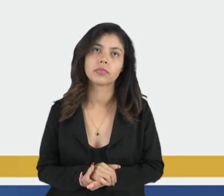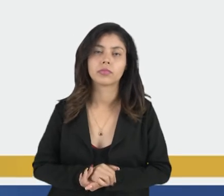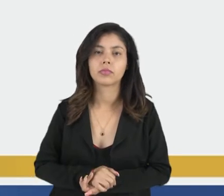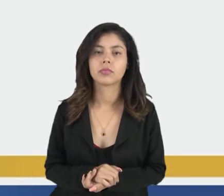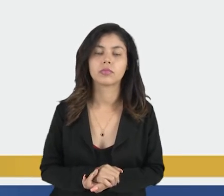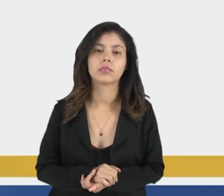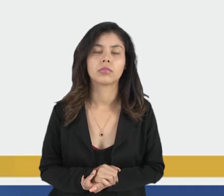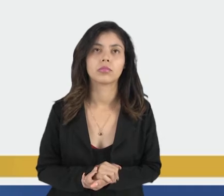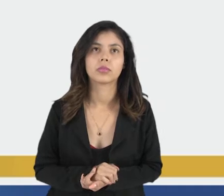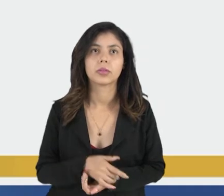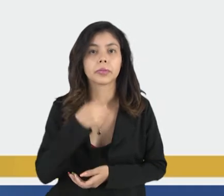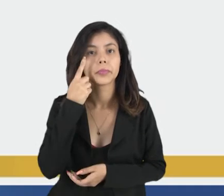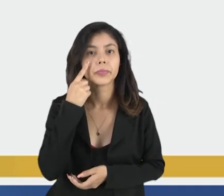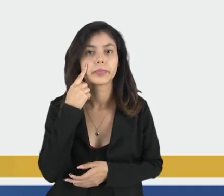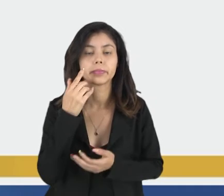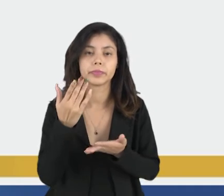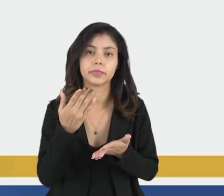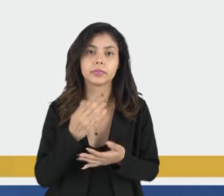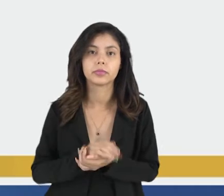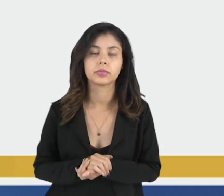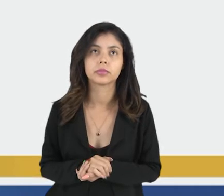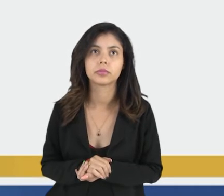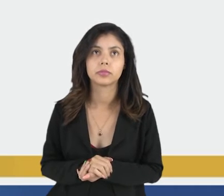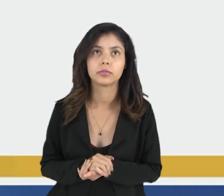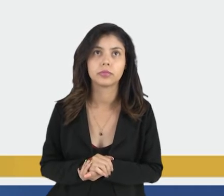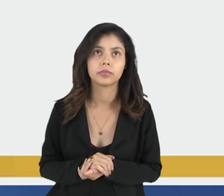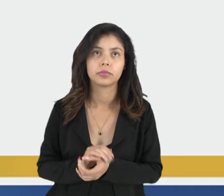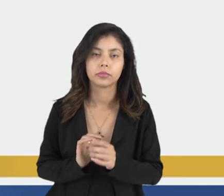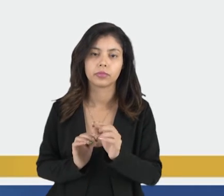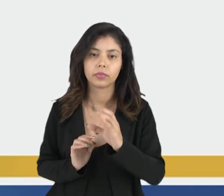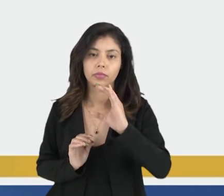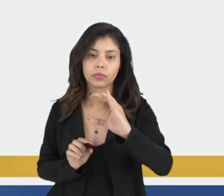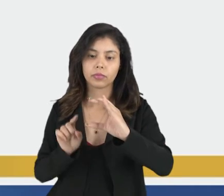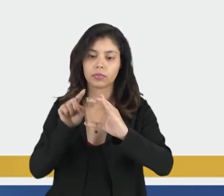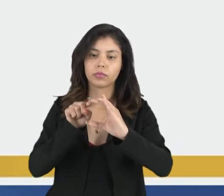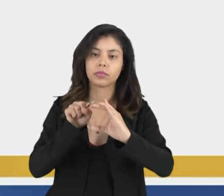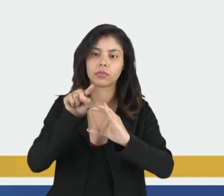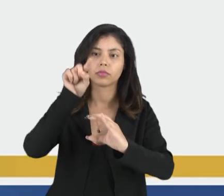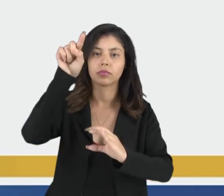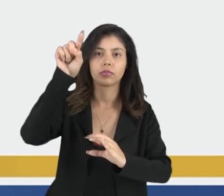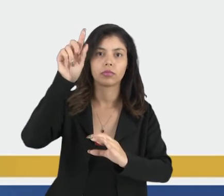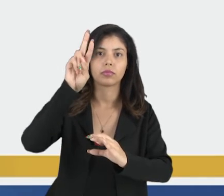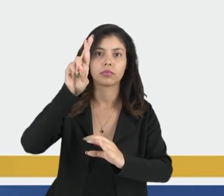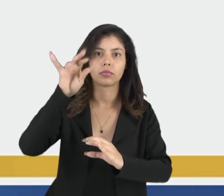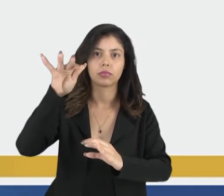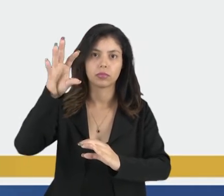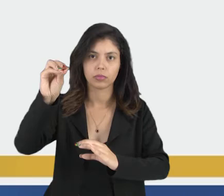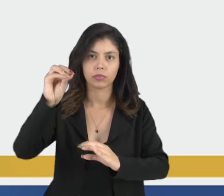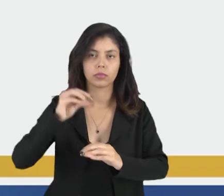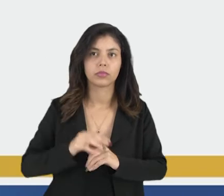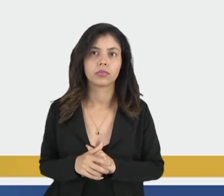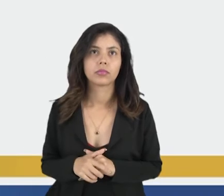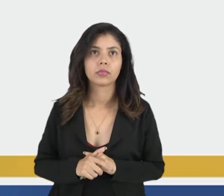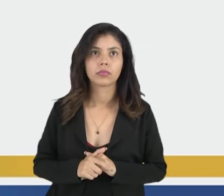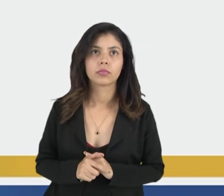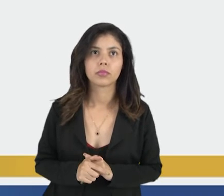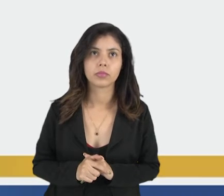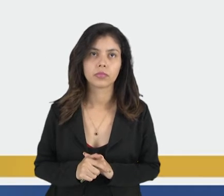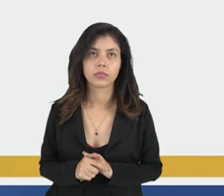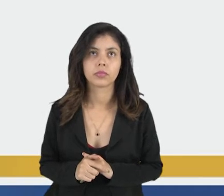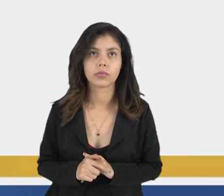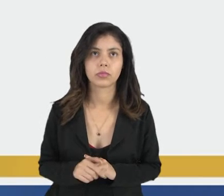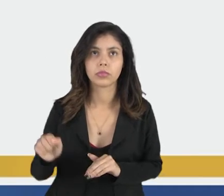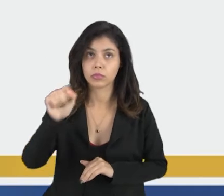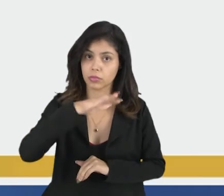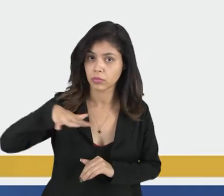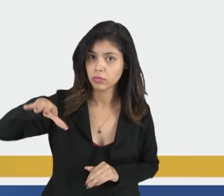R. Então, olha aí. Nós temos aí um círculo e o seu raio, tá? Que é o R.